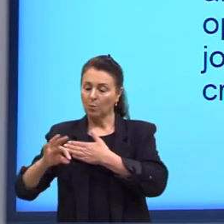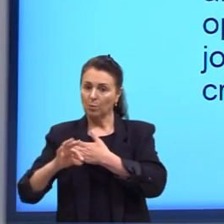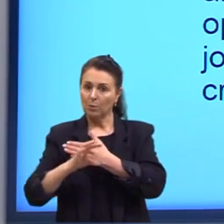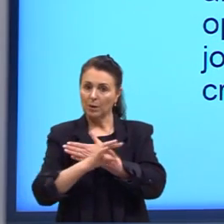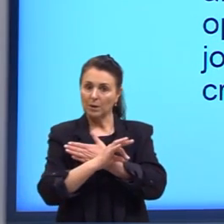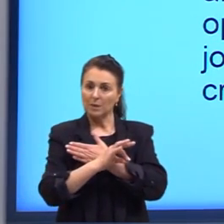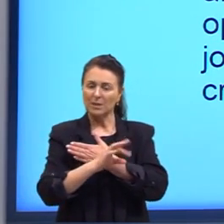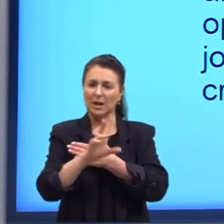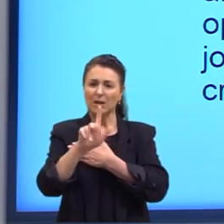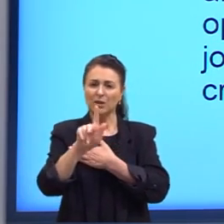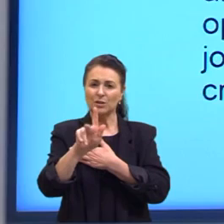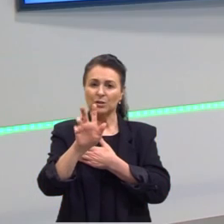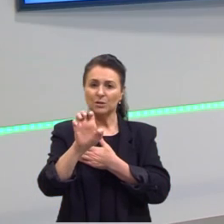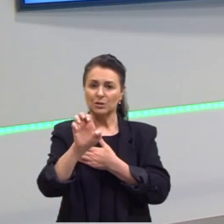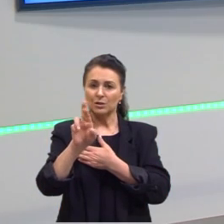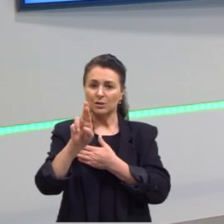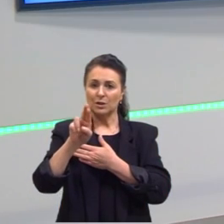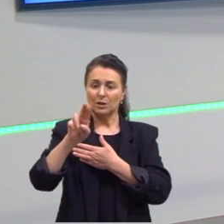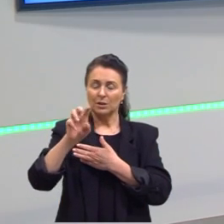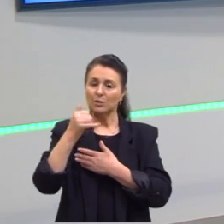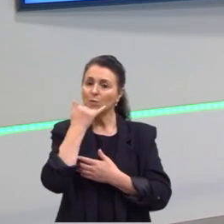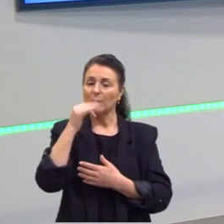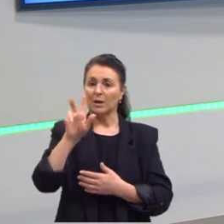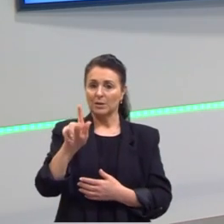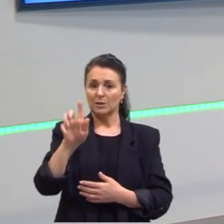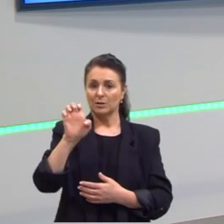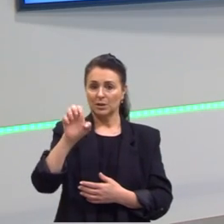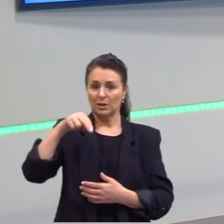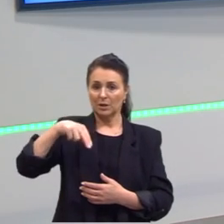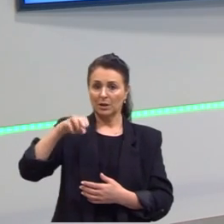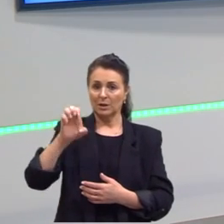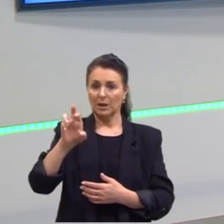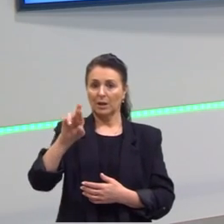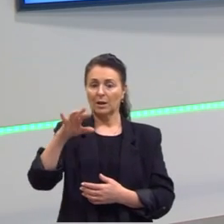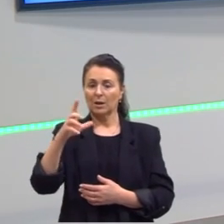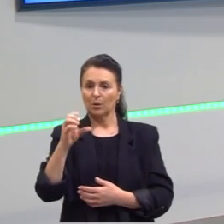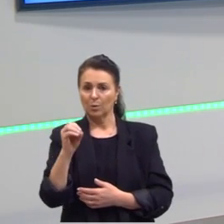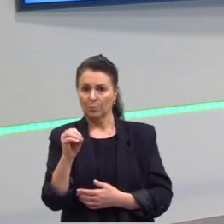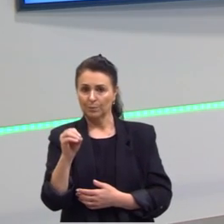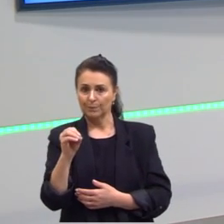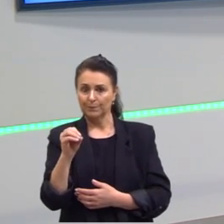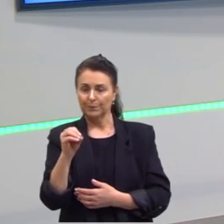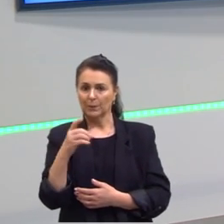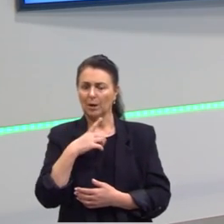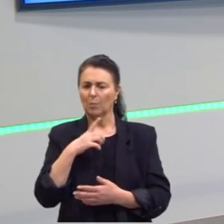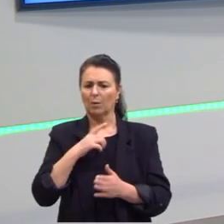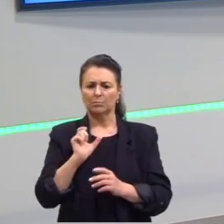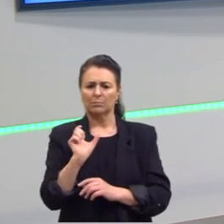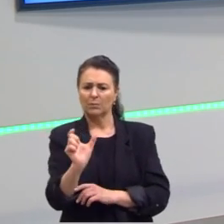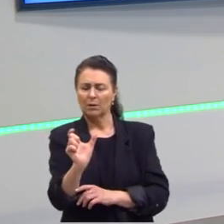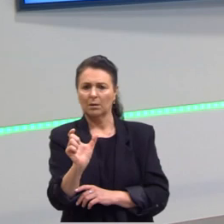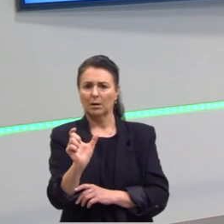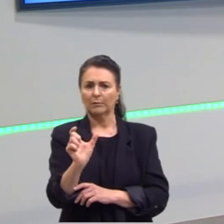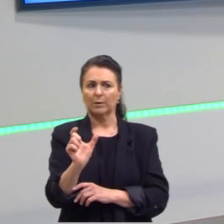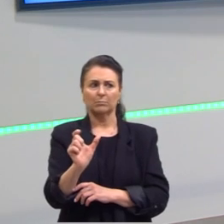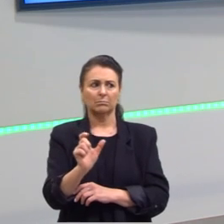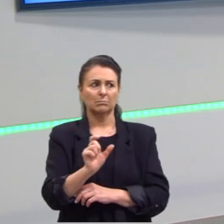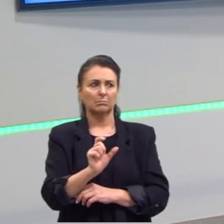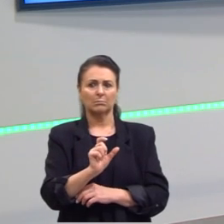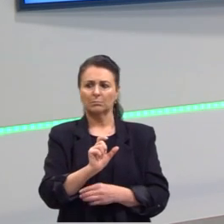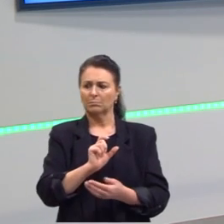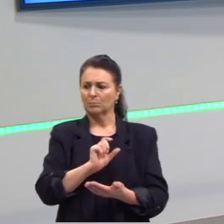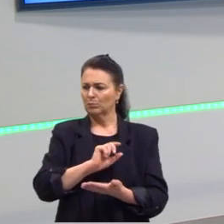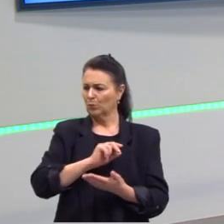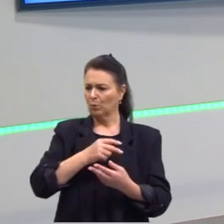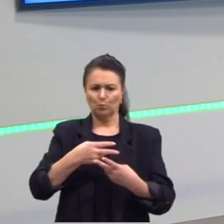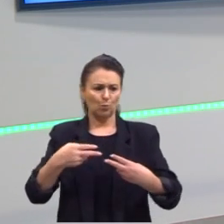genérico aqui tem a ver com aquilo que a gente fala por exemplo uma palavra genérica não é uma palavra que por exemplo coisa coisa é